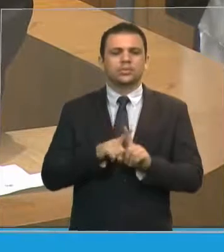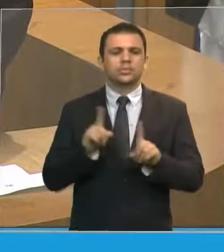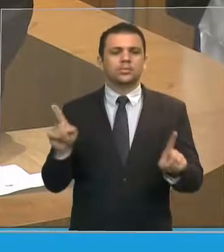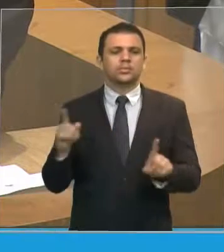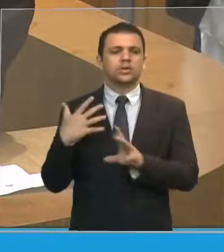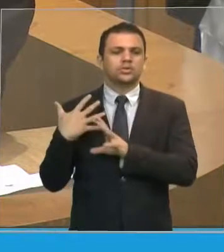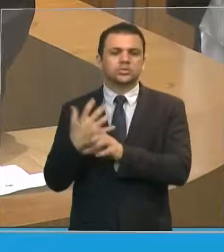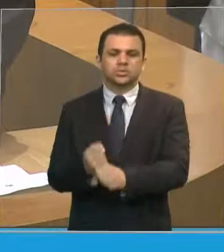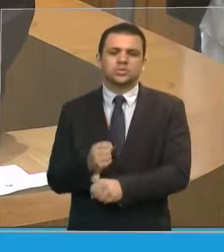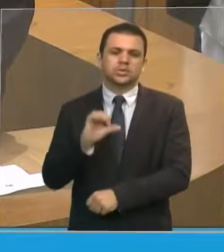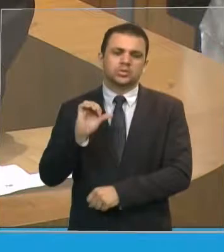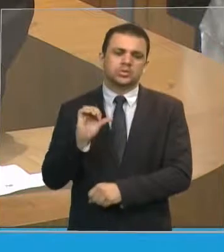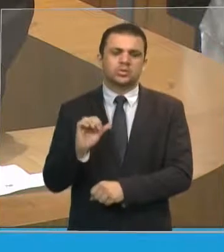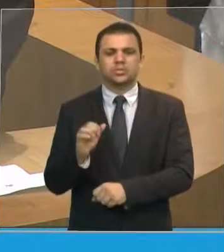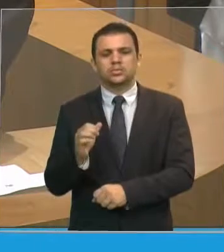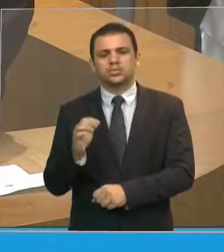Central,